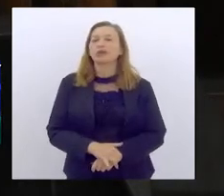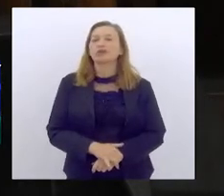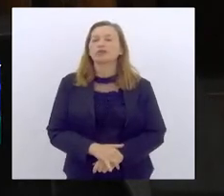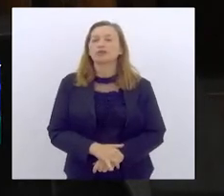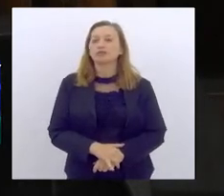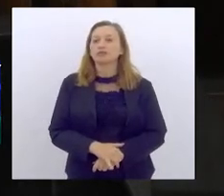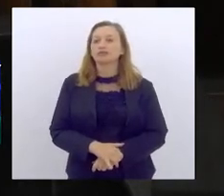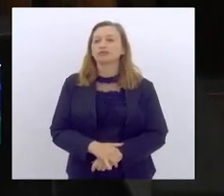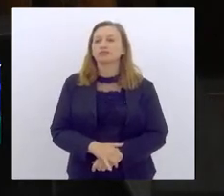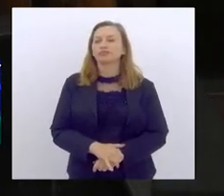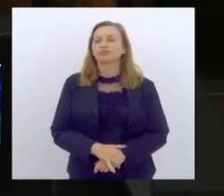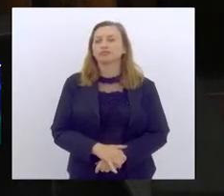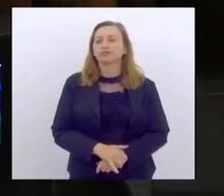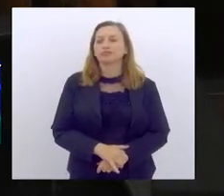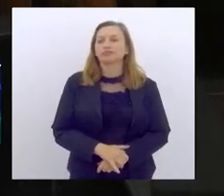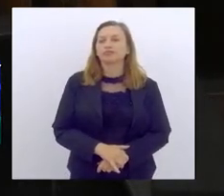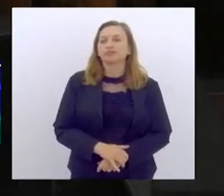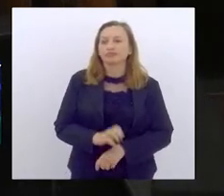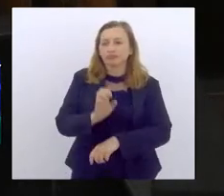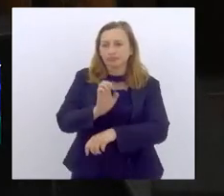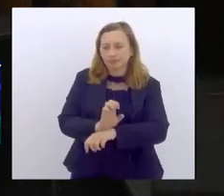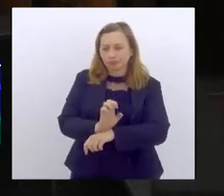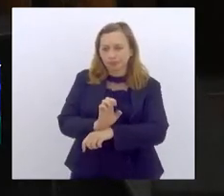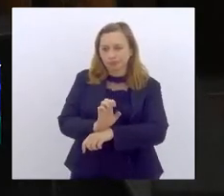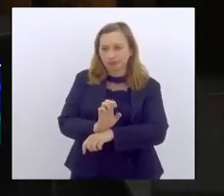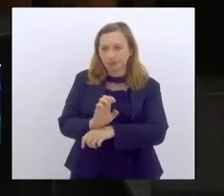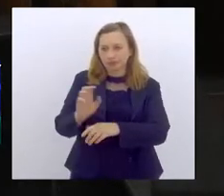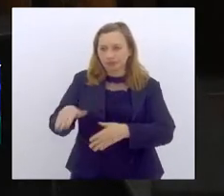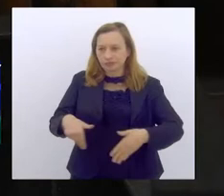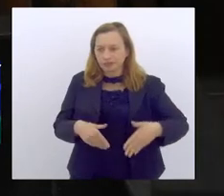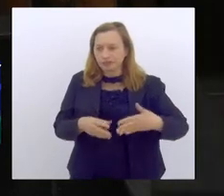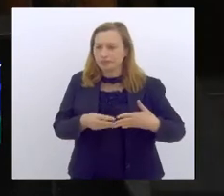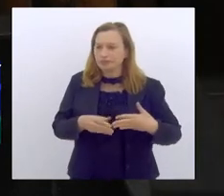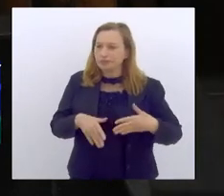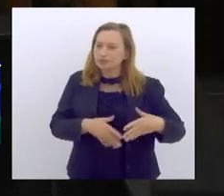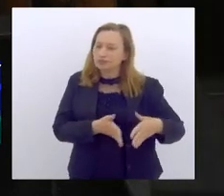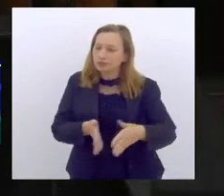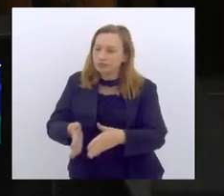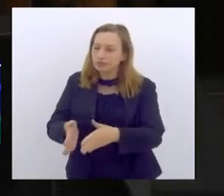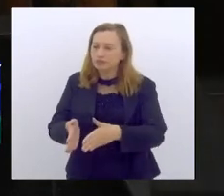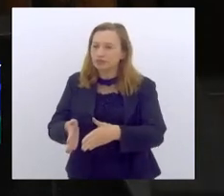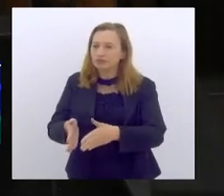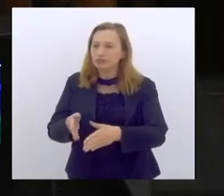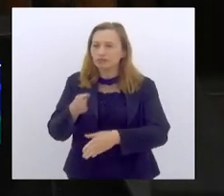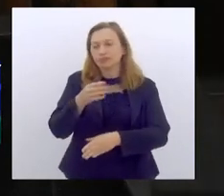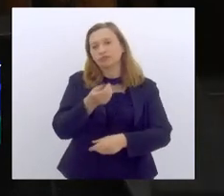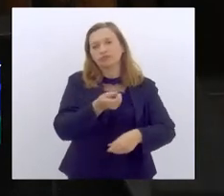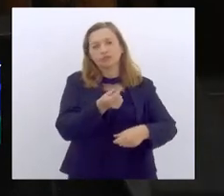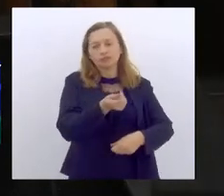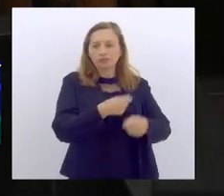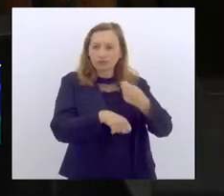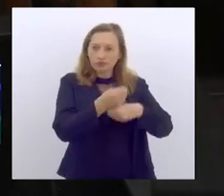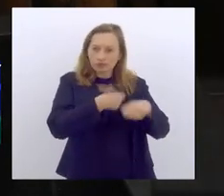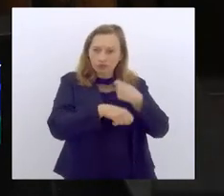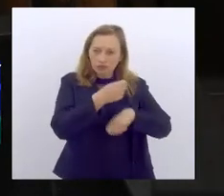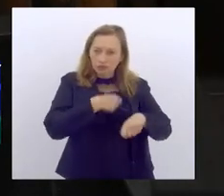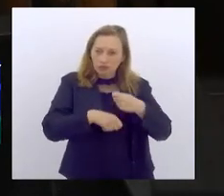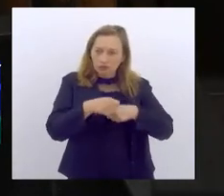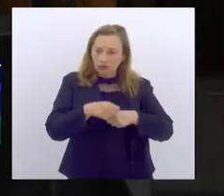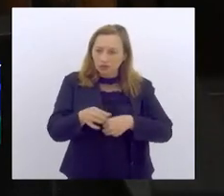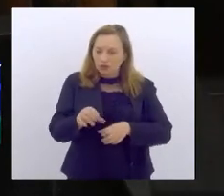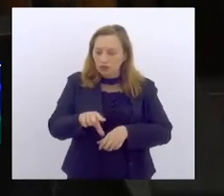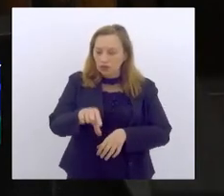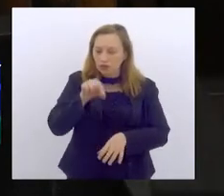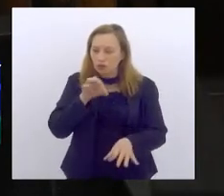aquele que o estado da Norte para economia definir um